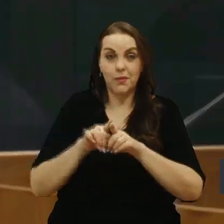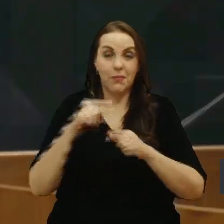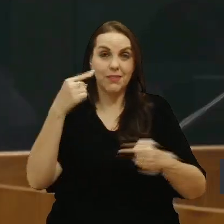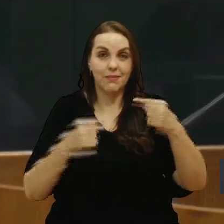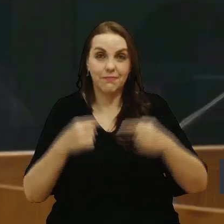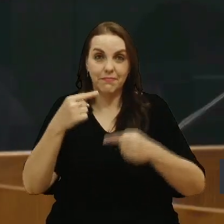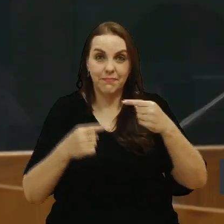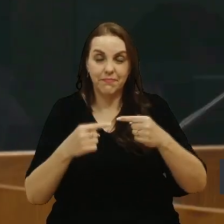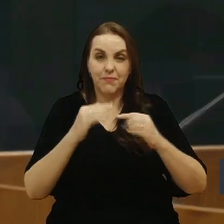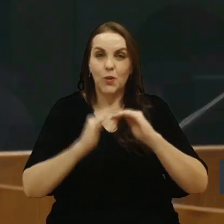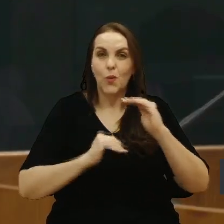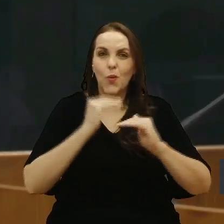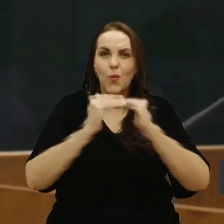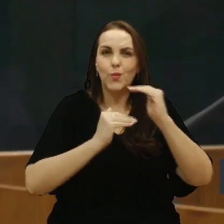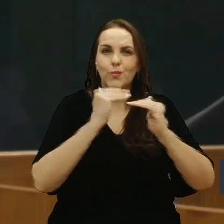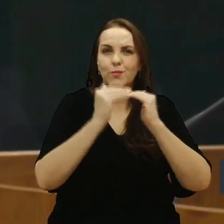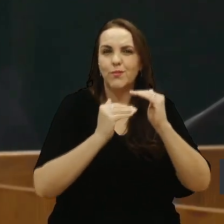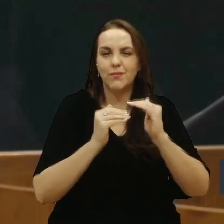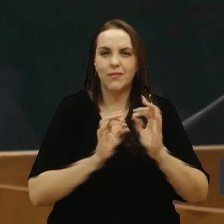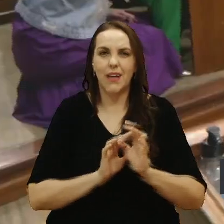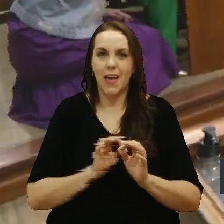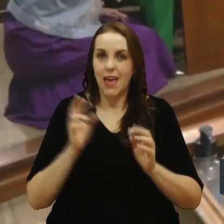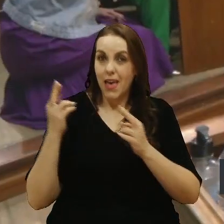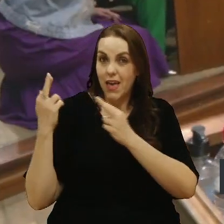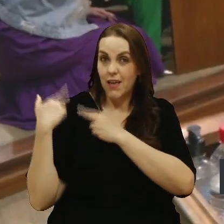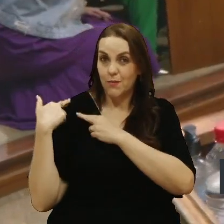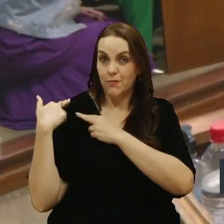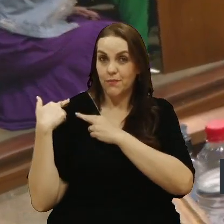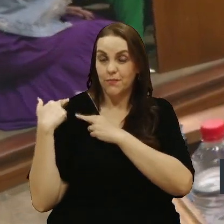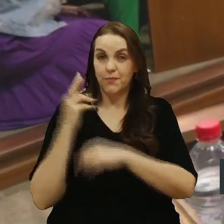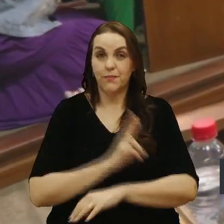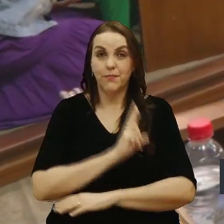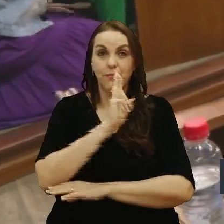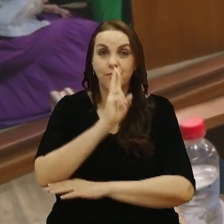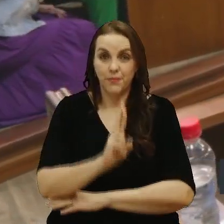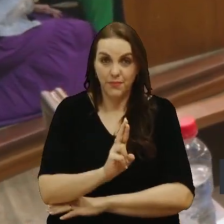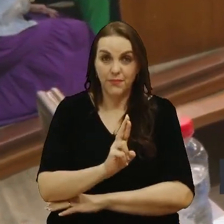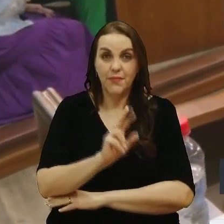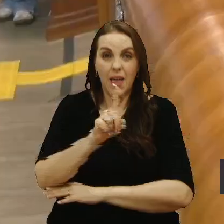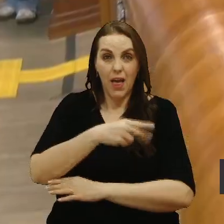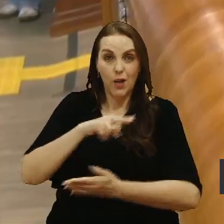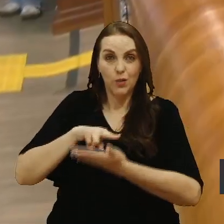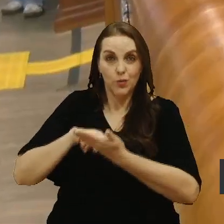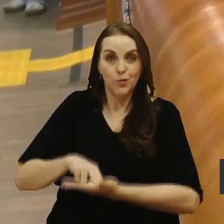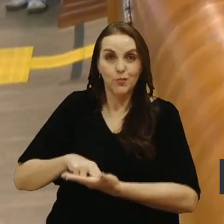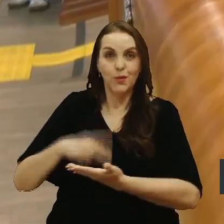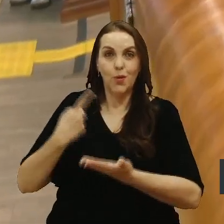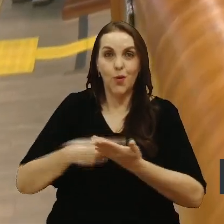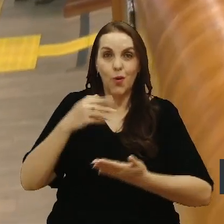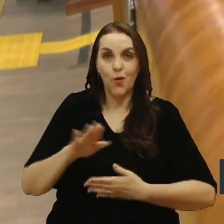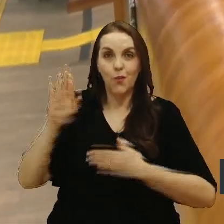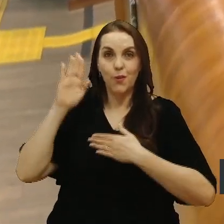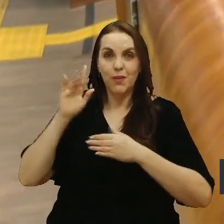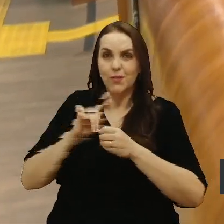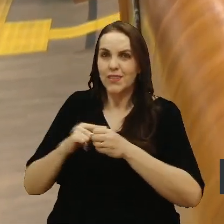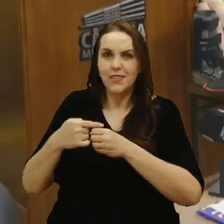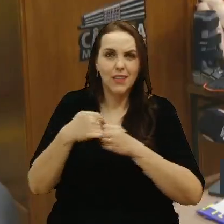de construção e de responsabilidade. Representar é assumir o compromisso com a cidade